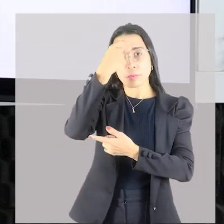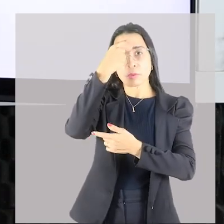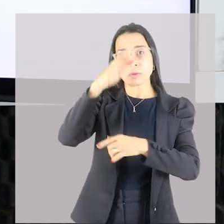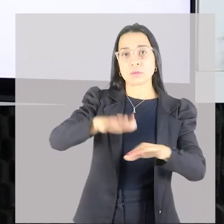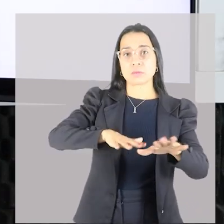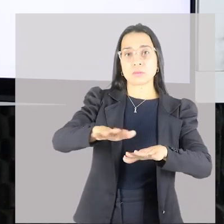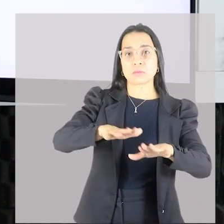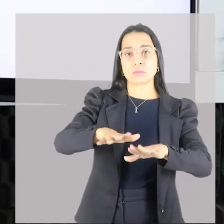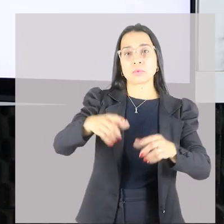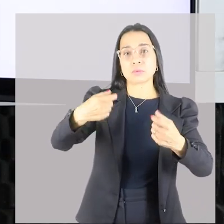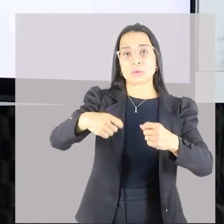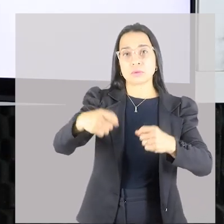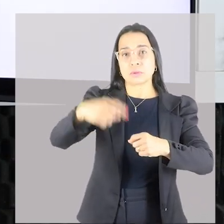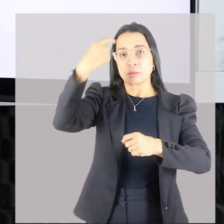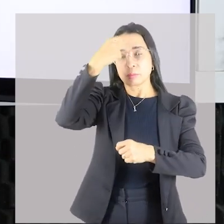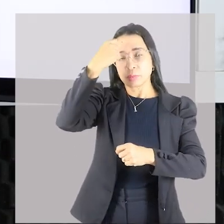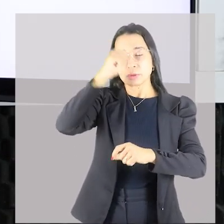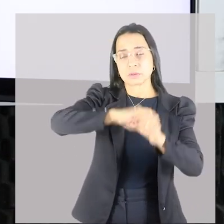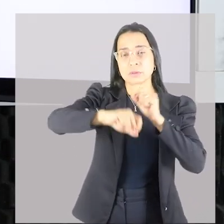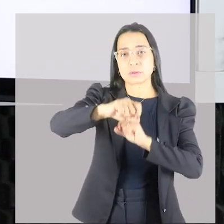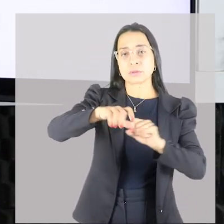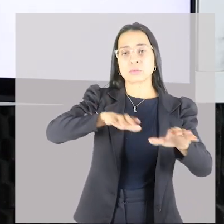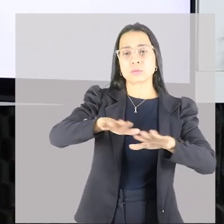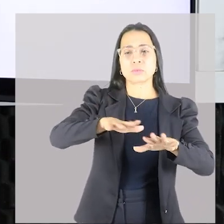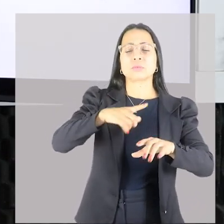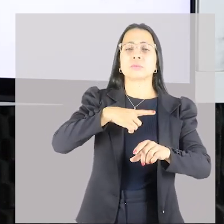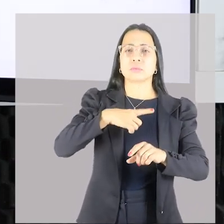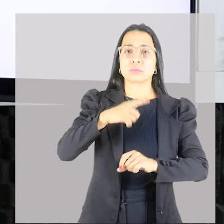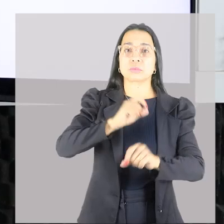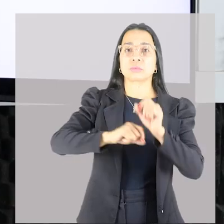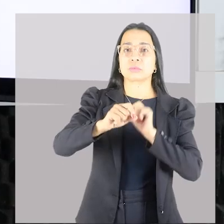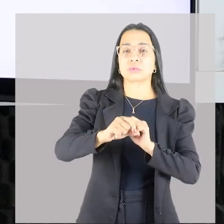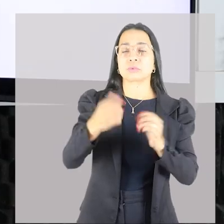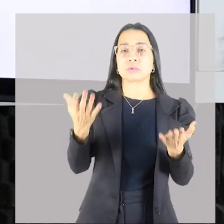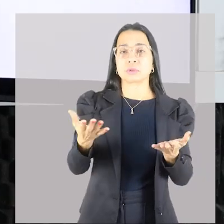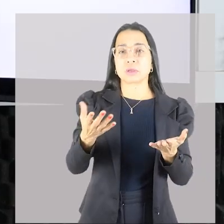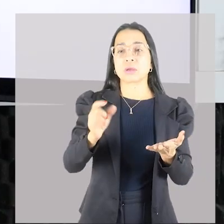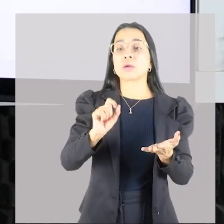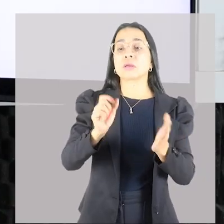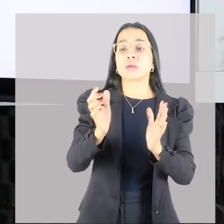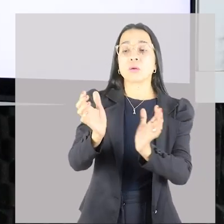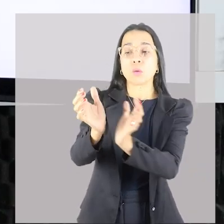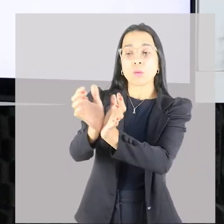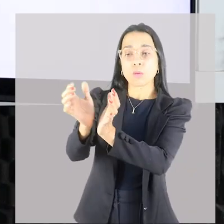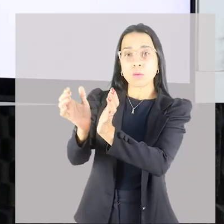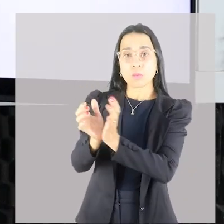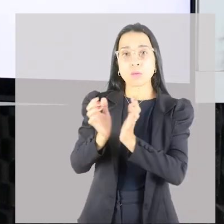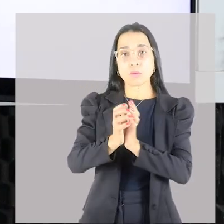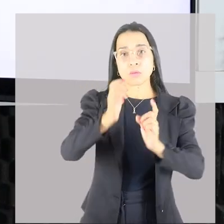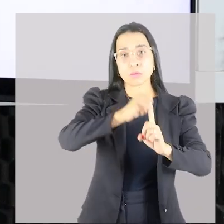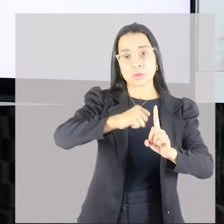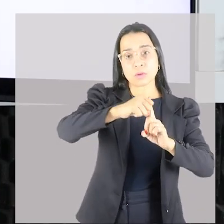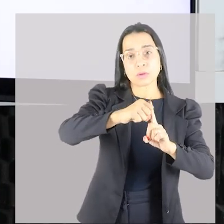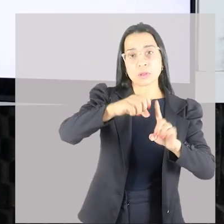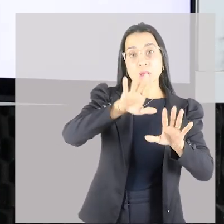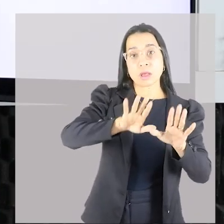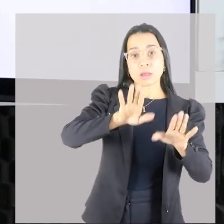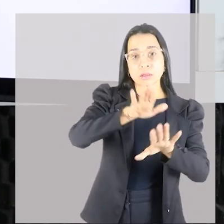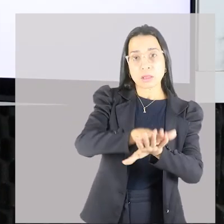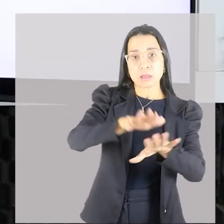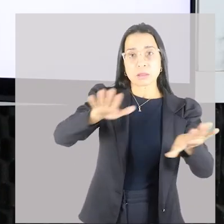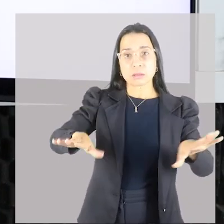movimentos, a gente tem que pensar que os movimentos existem exatamente para que esses grupos sociais segregados,